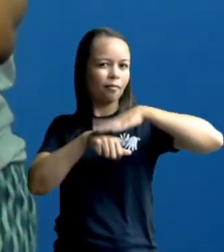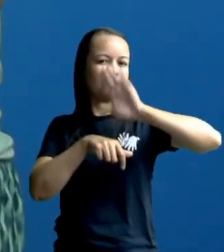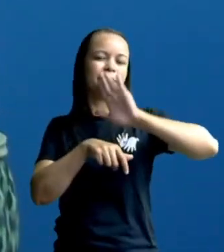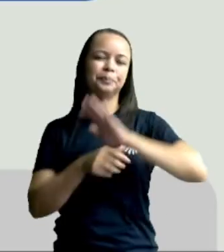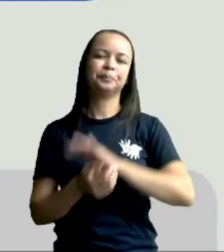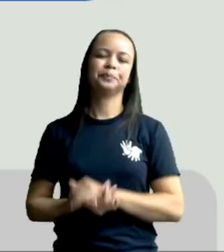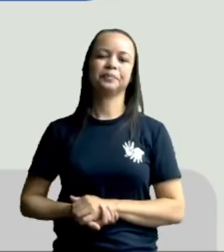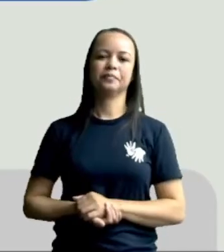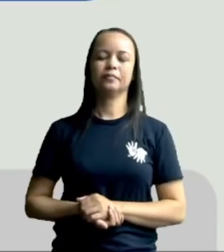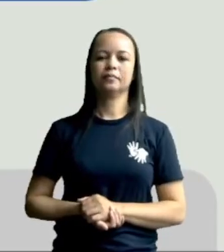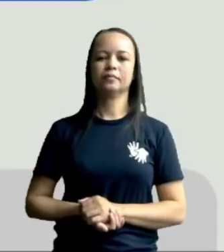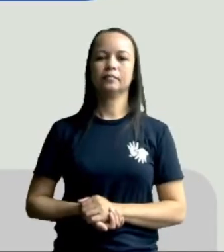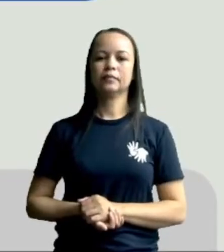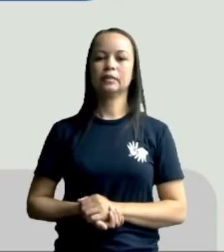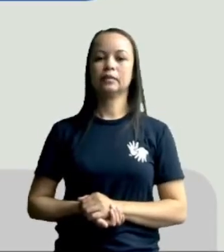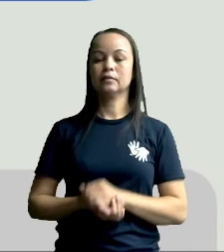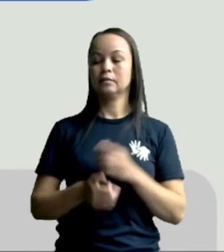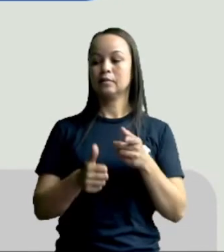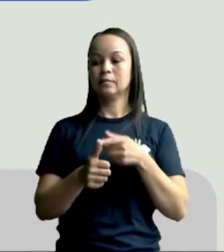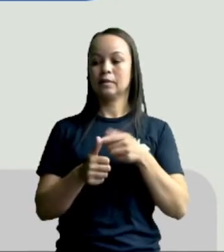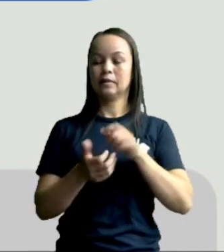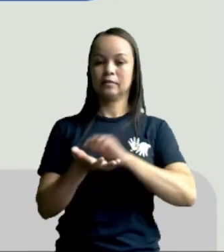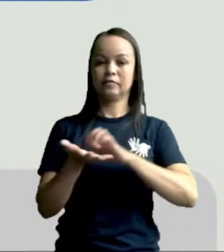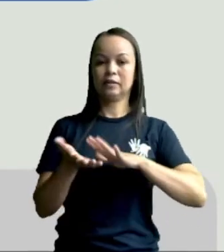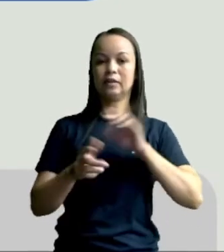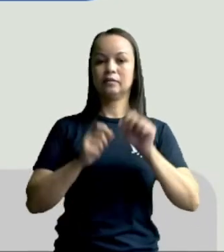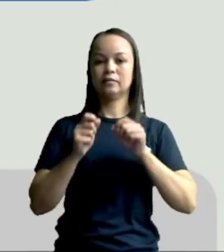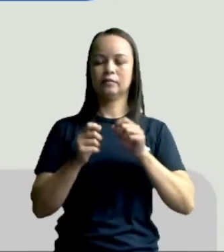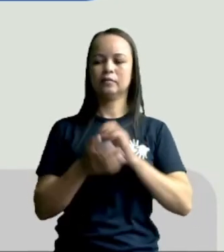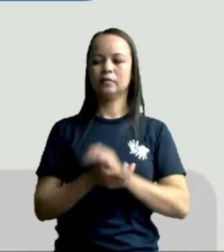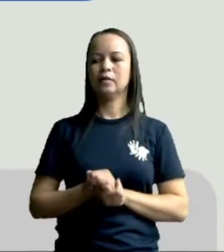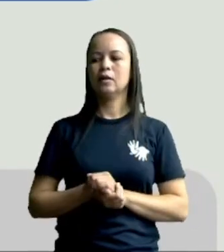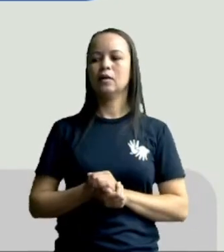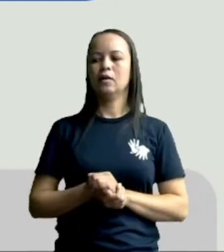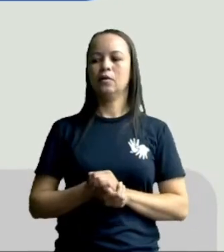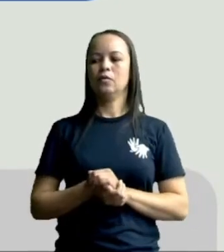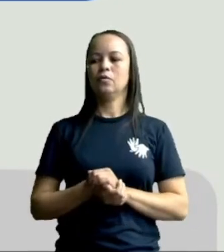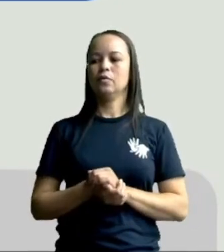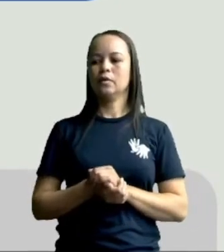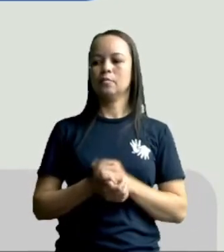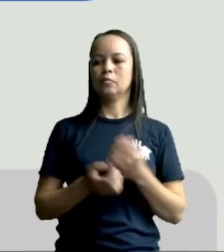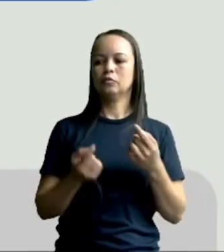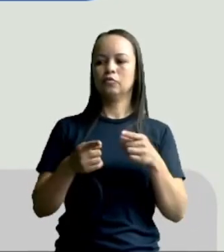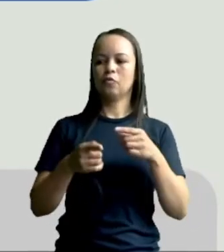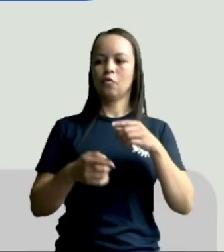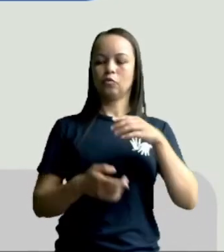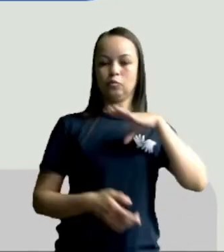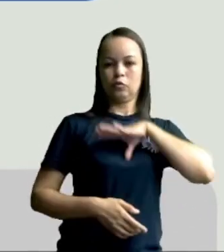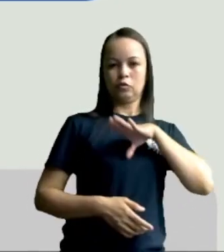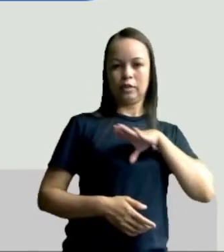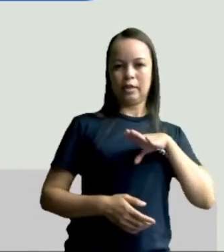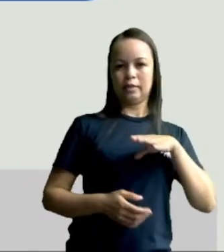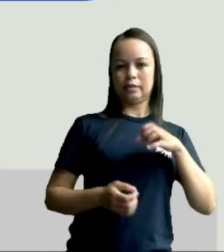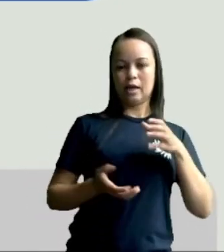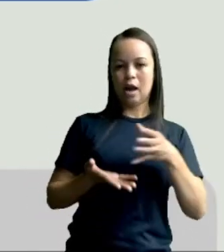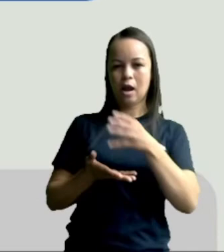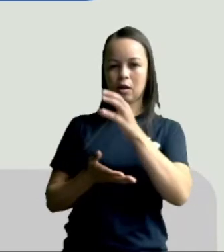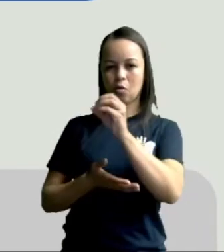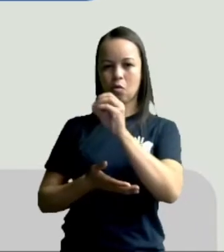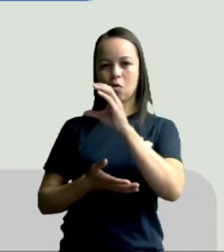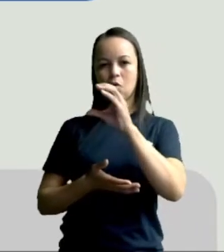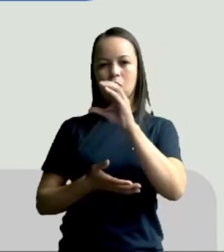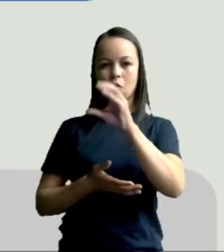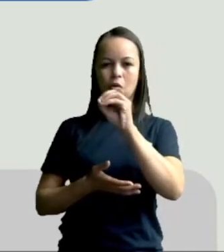só. Na primeira questão, tia Raquel fala assim: o que motivou os portugueses a colonizarem o Brasil? Eita, vamos ver o que